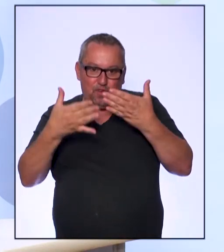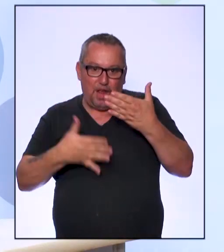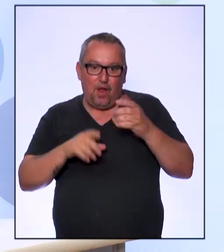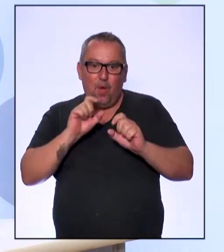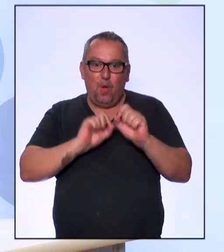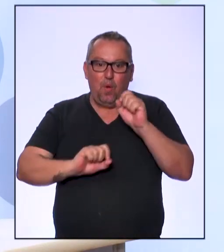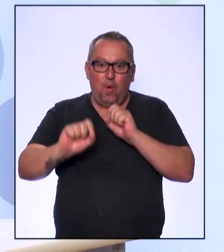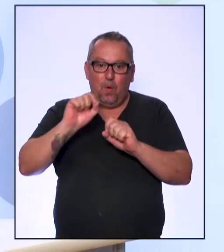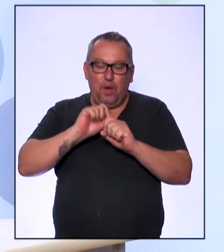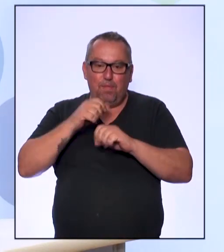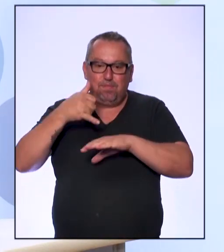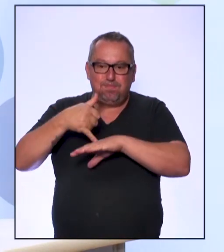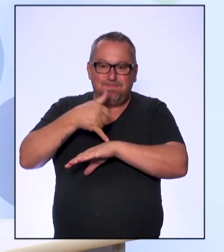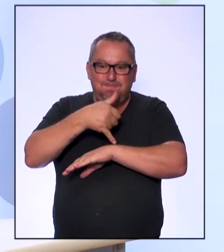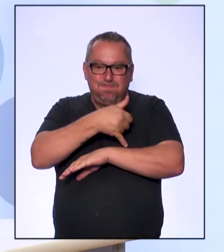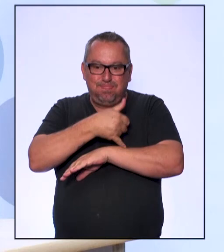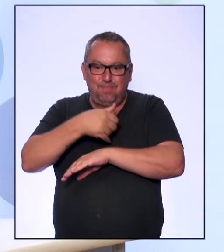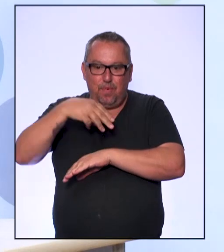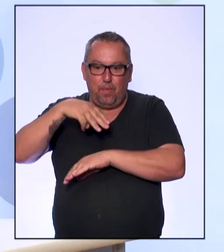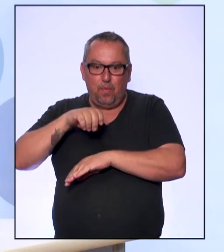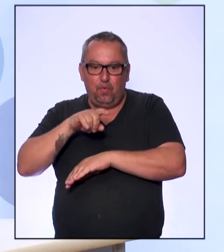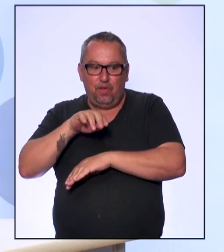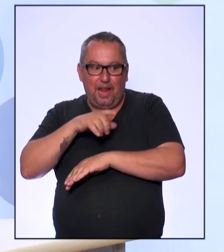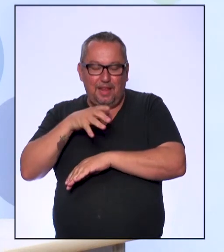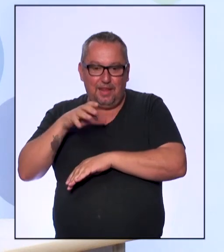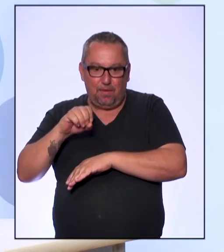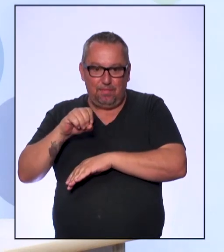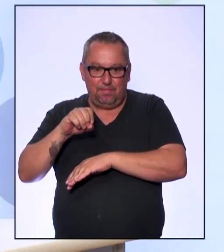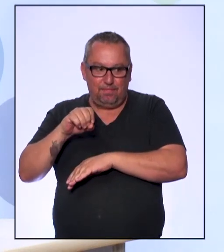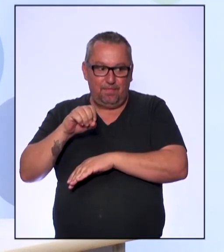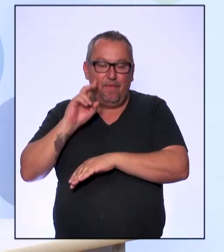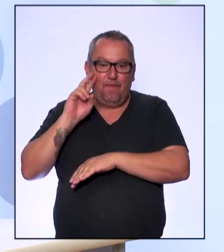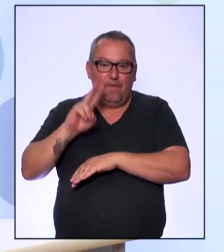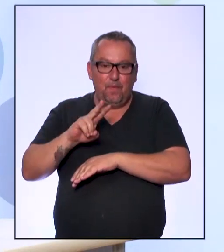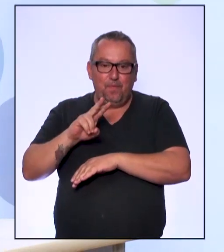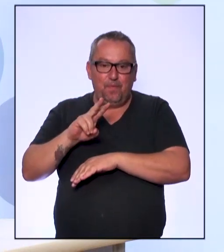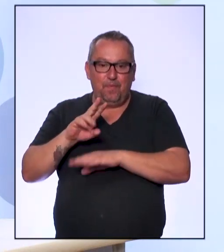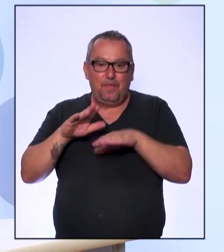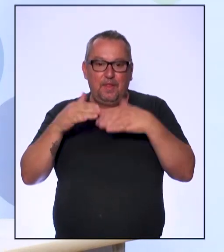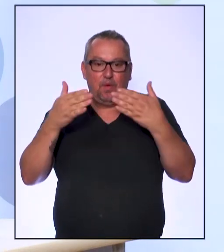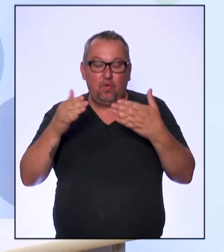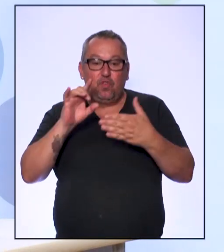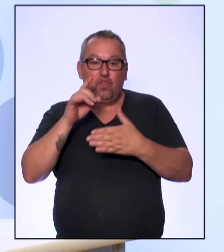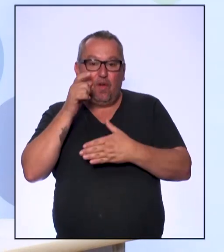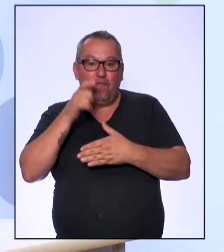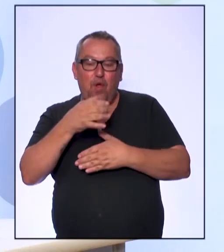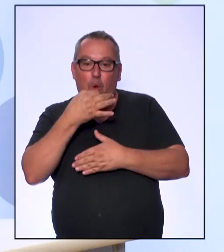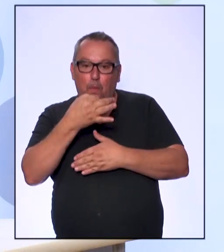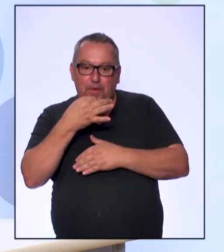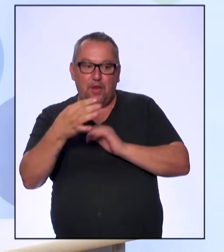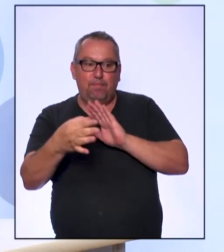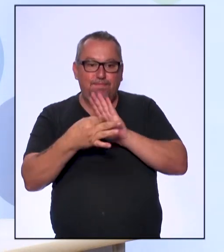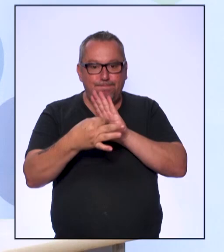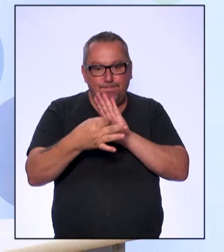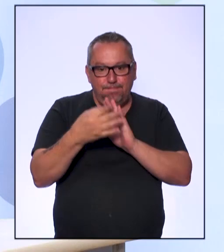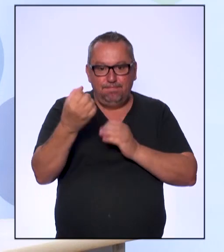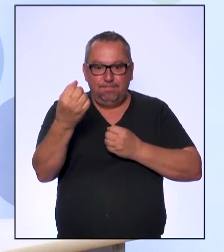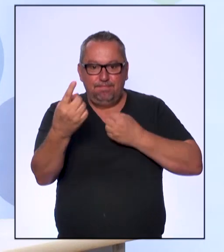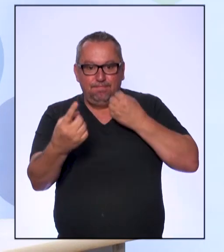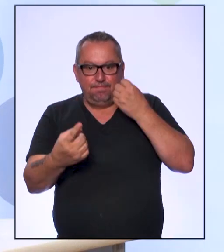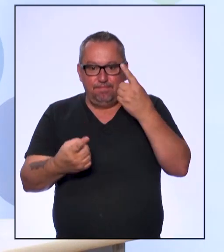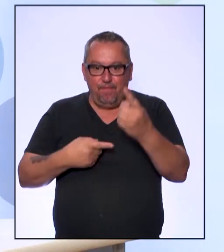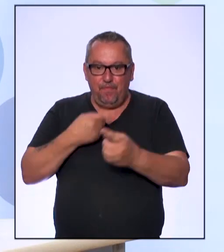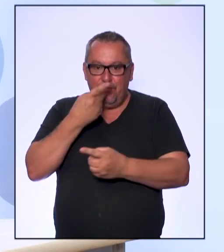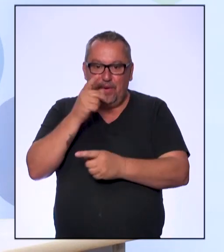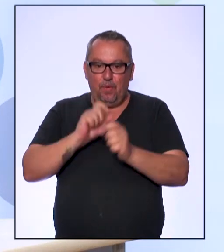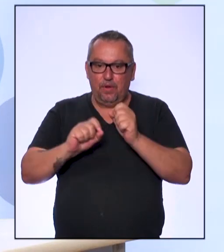respeito da mutilação. Então, para nós não perdermos este fio, vamos só compartilhar as opiniões. O Davi